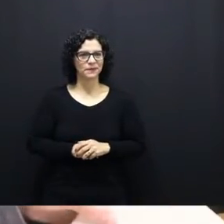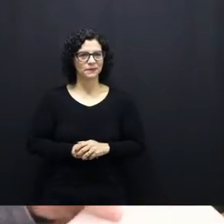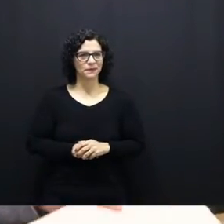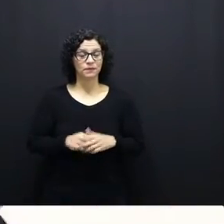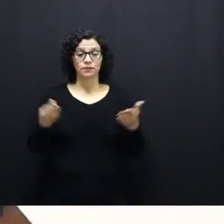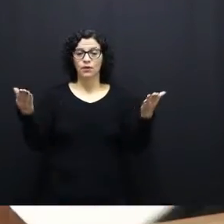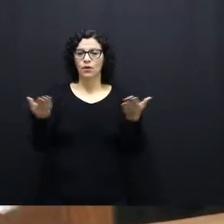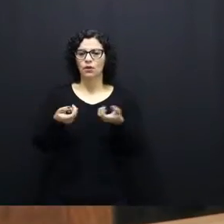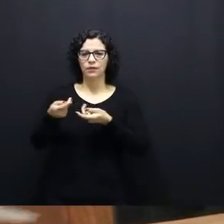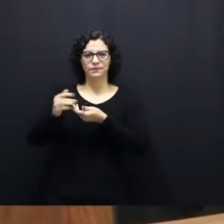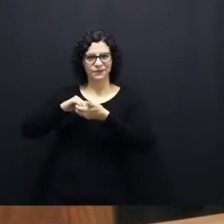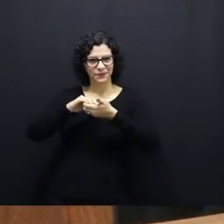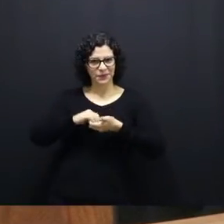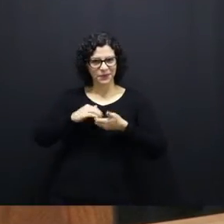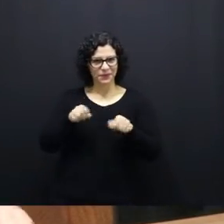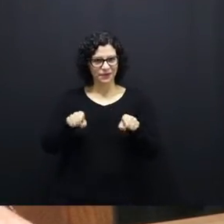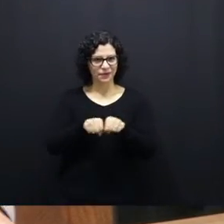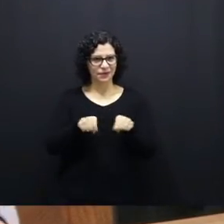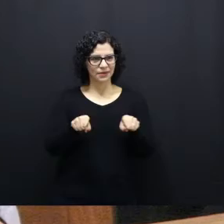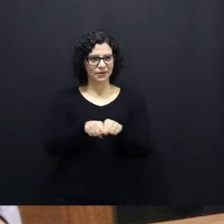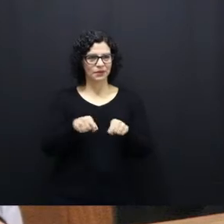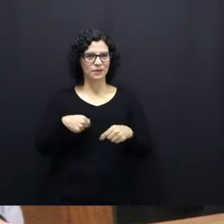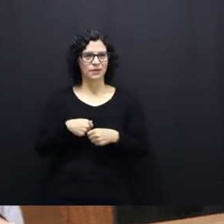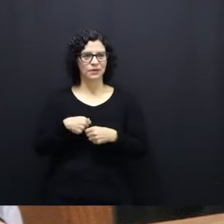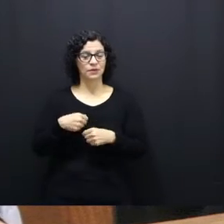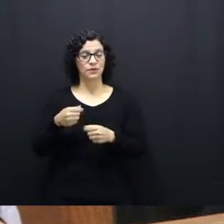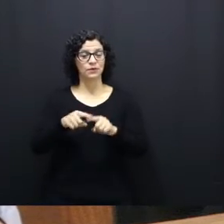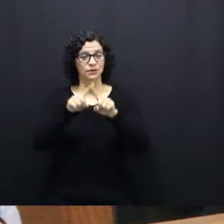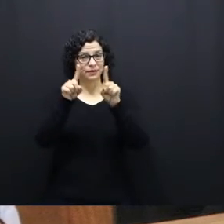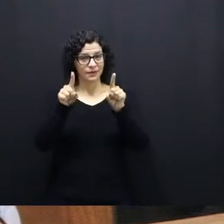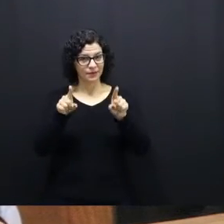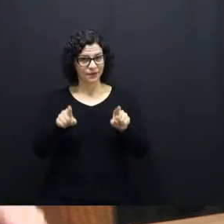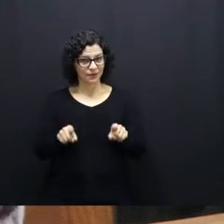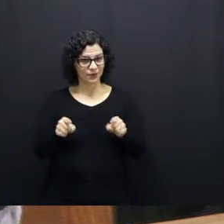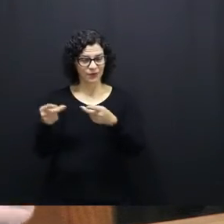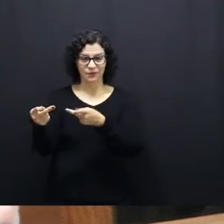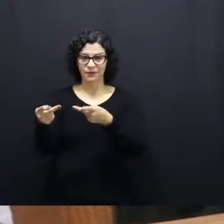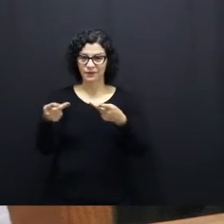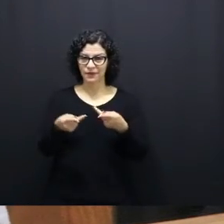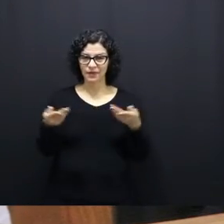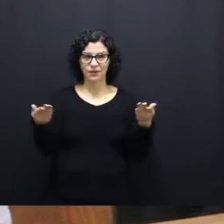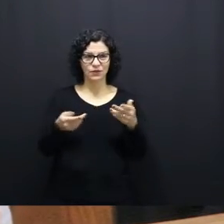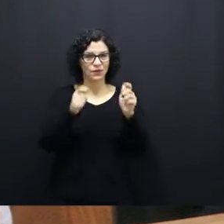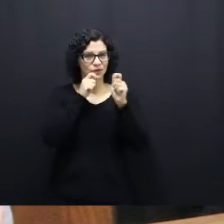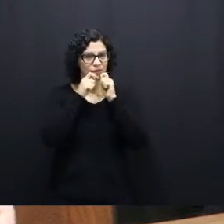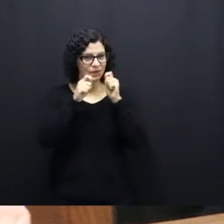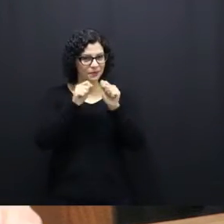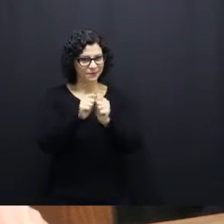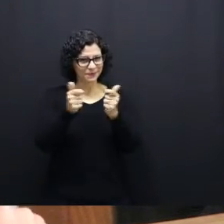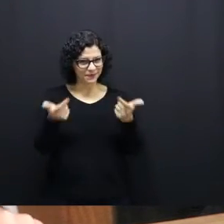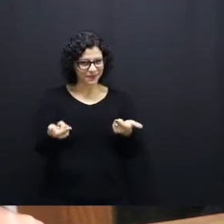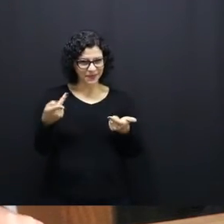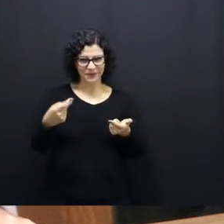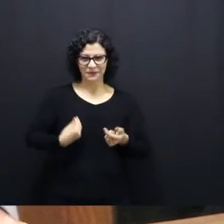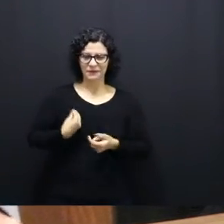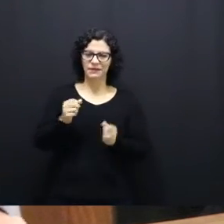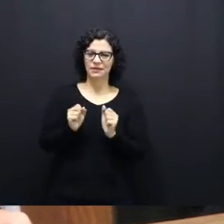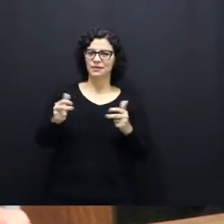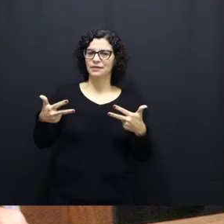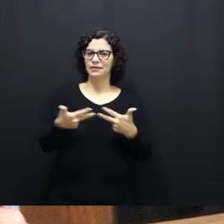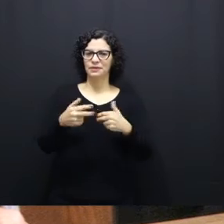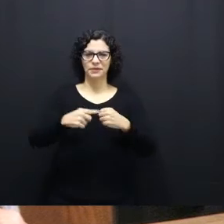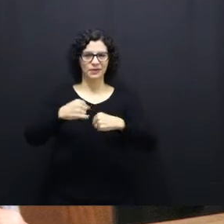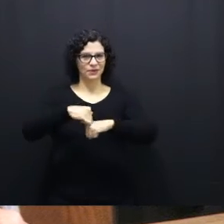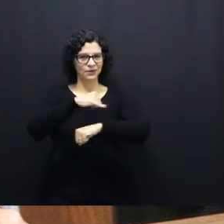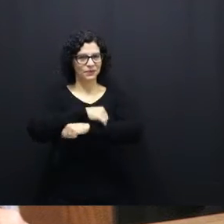eu gostaria de cumprimentar também aos nossos colaboradores e visitantes a imprensa que se faz presente aqui na Câmara Municipal